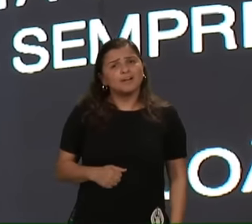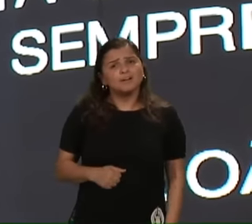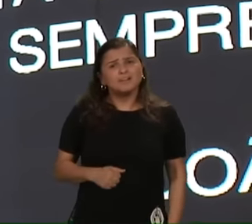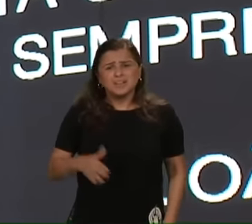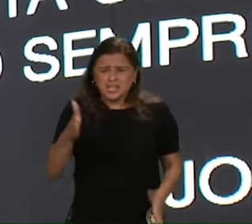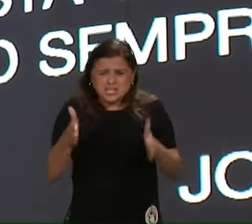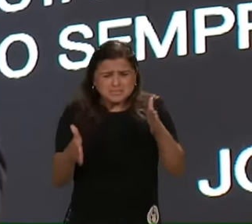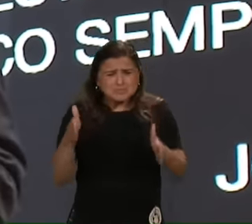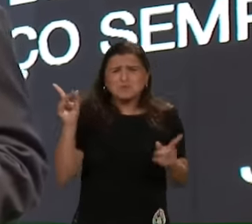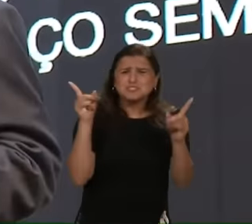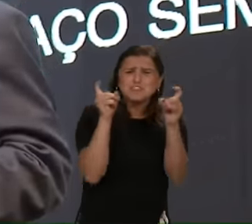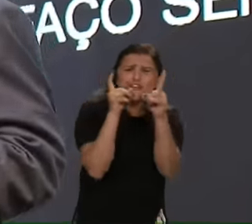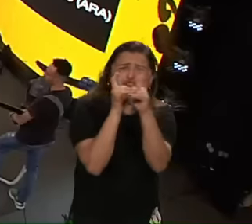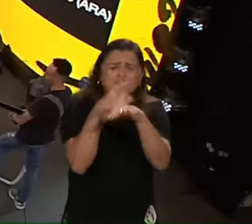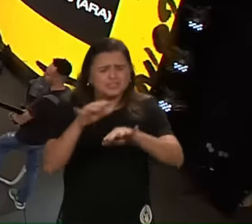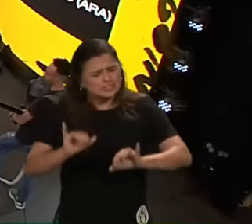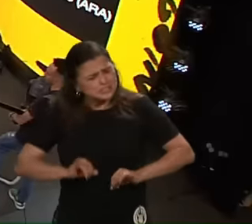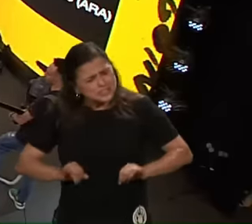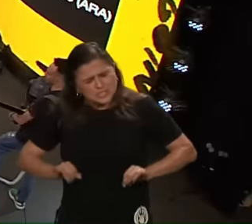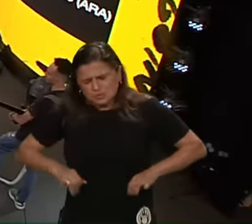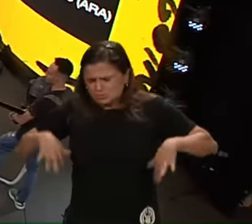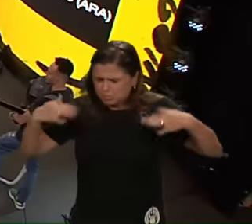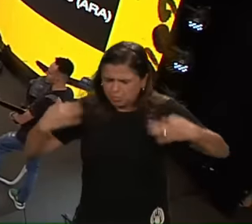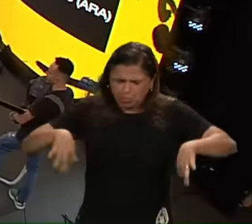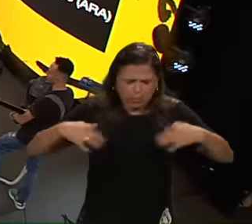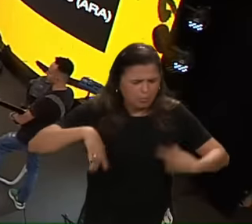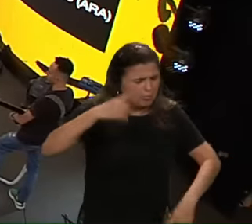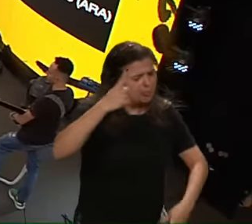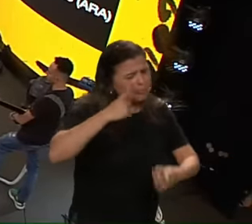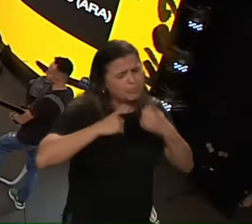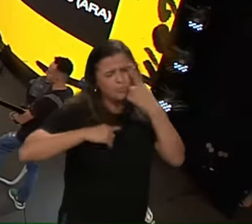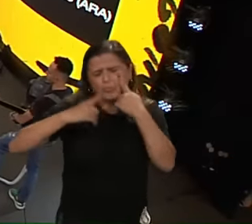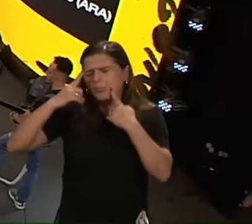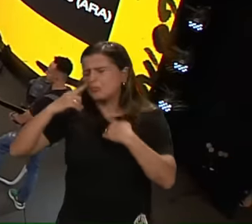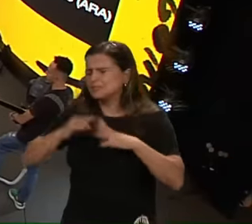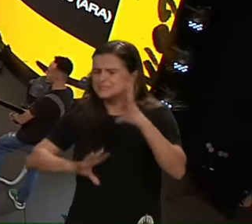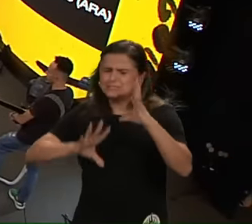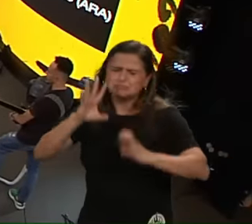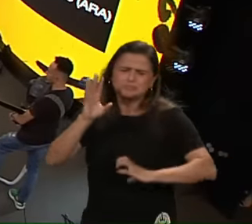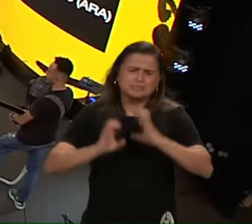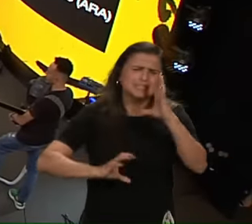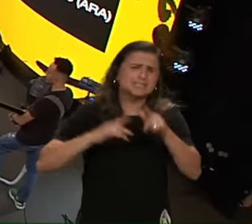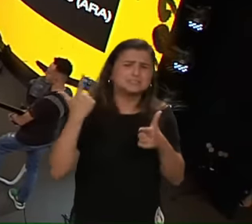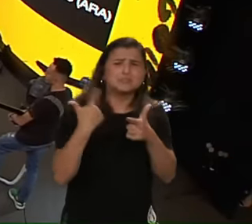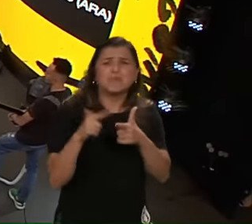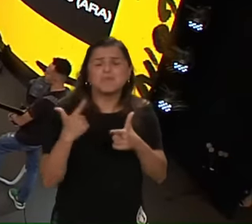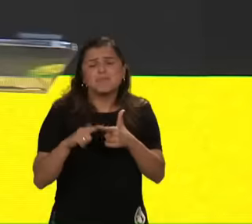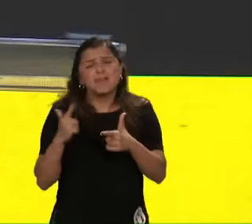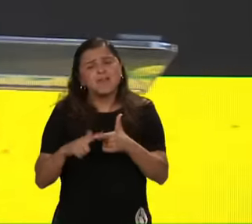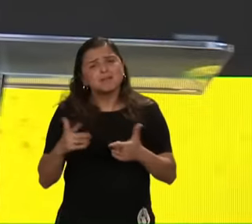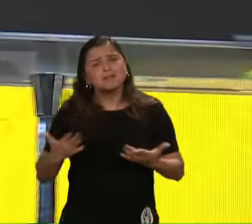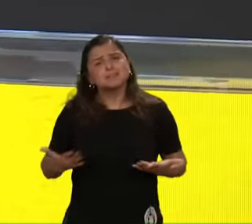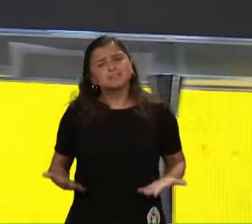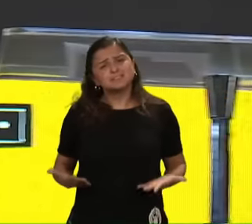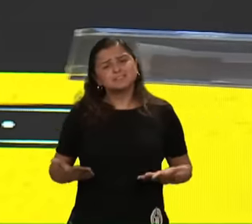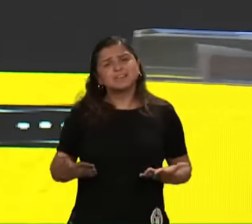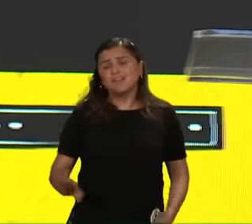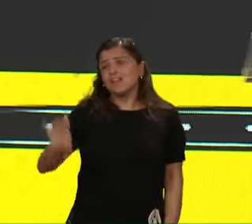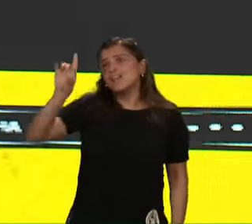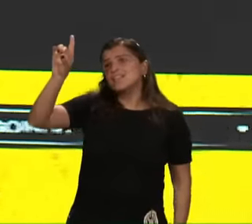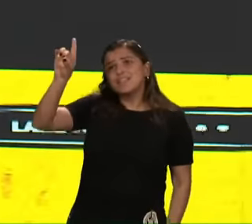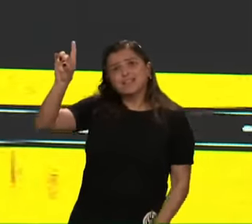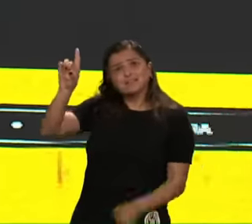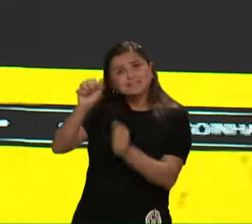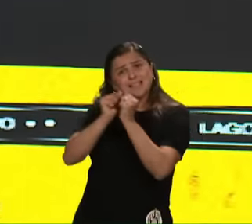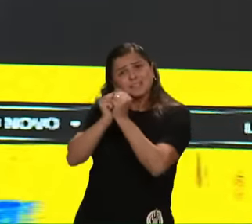mais terríveis da vida, naqueles momentos de lágrimas, de conflitos, de situações, vem estar